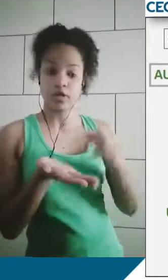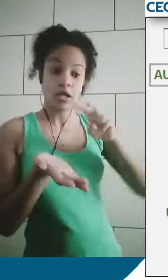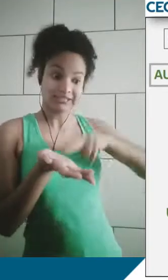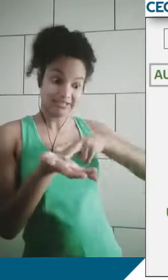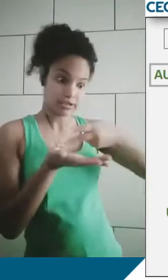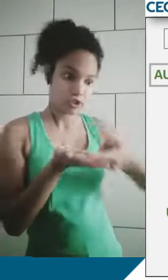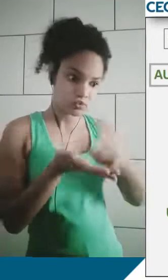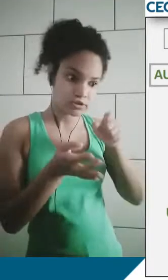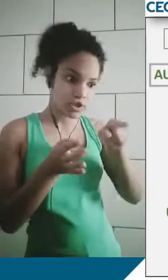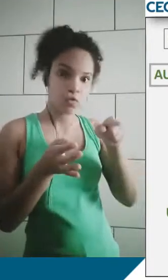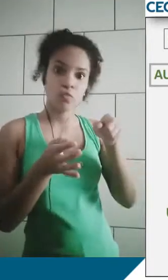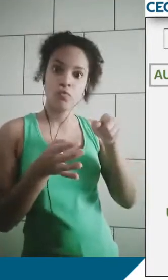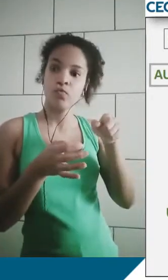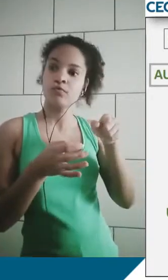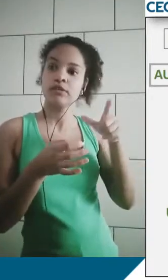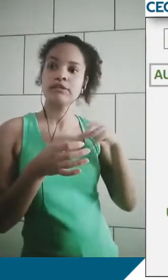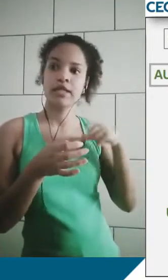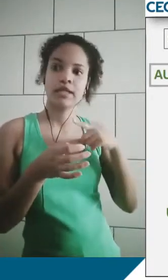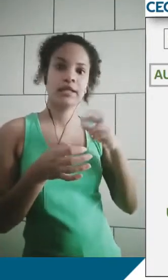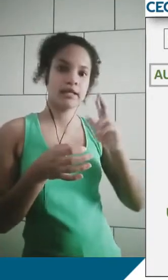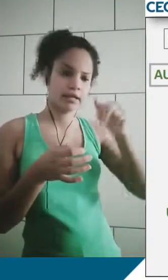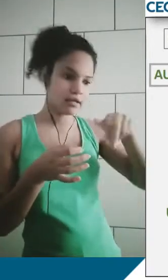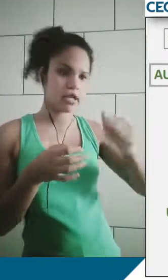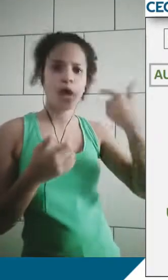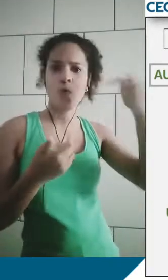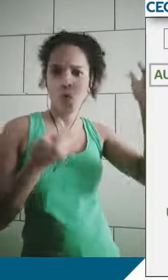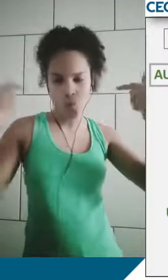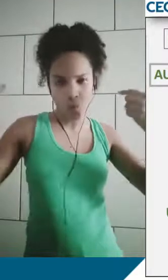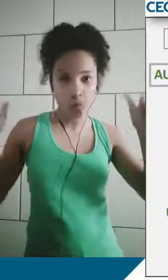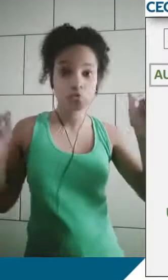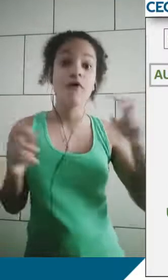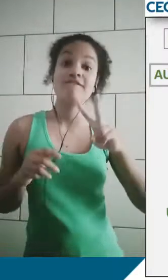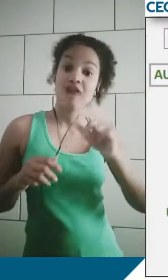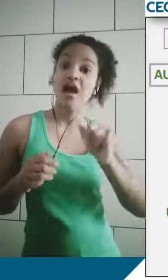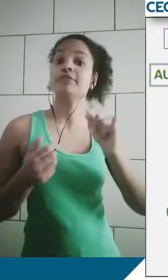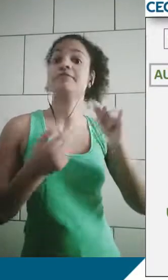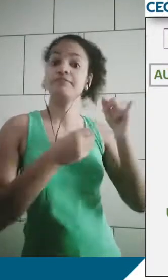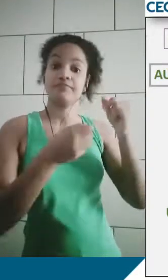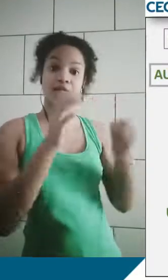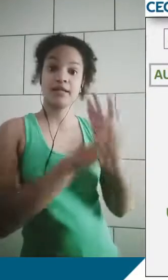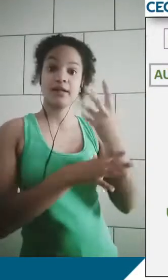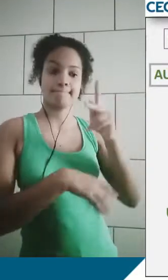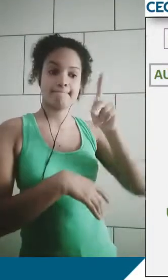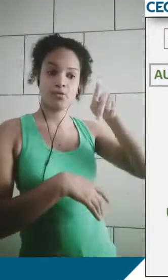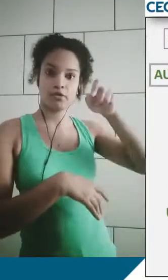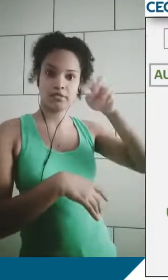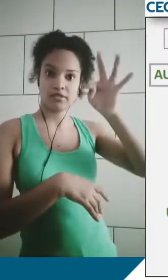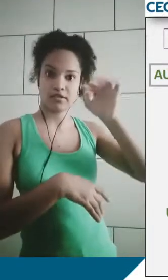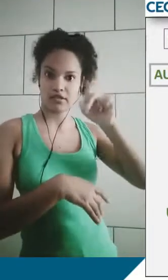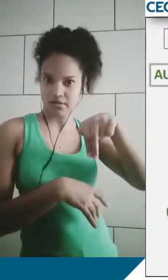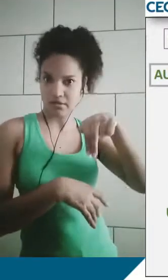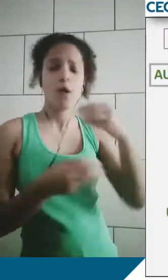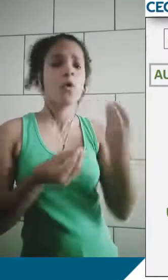que envolve os outros tipos de RNA, vai culminar com a formação de uma proteína. Agora, como